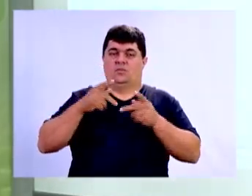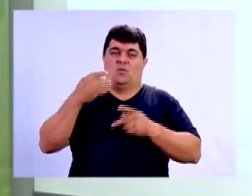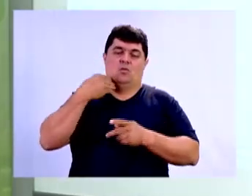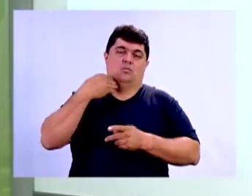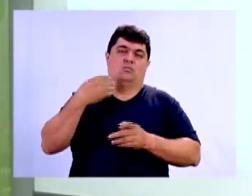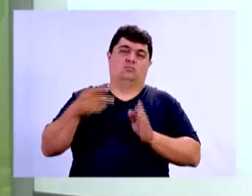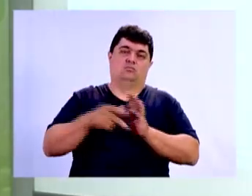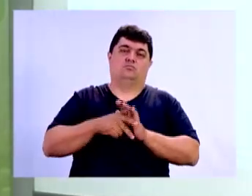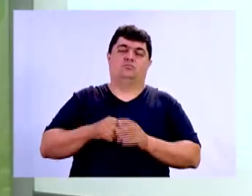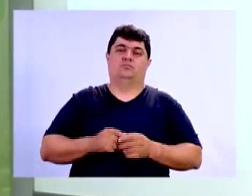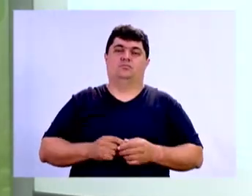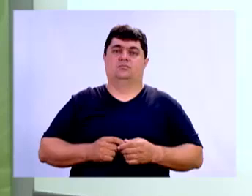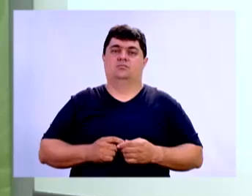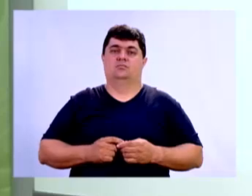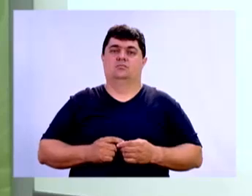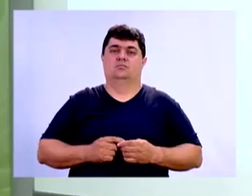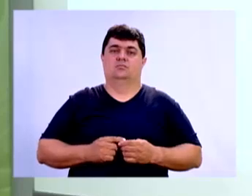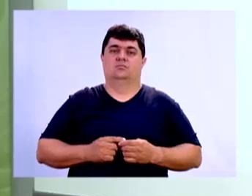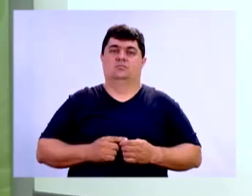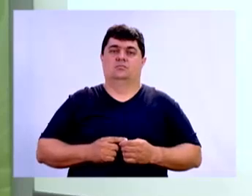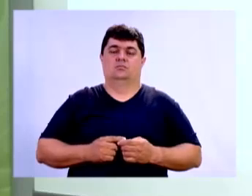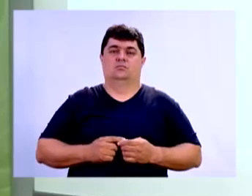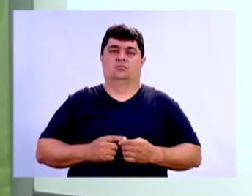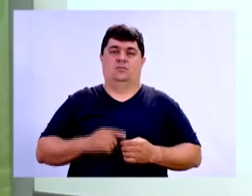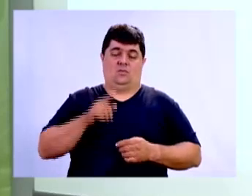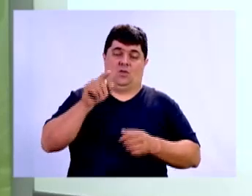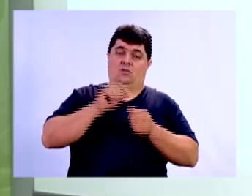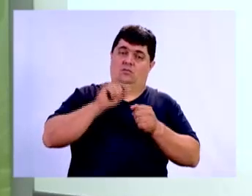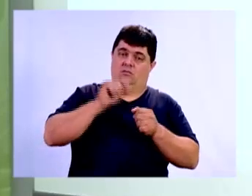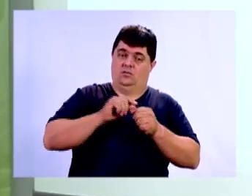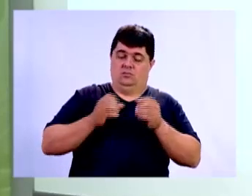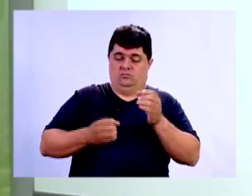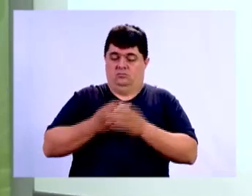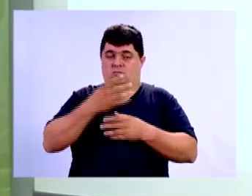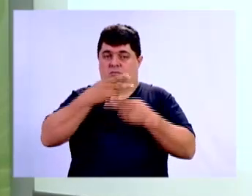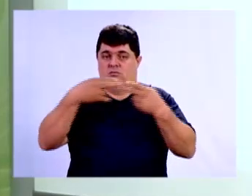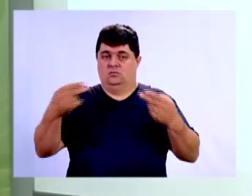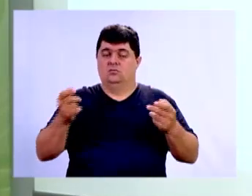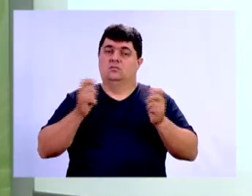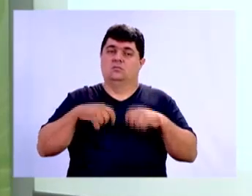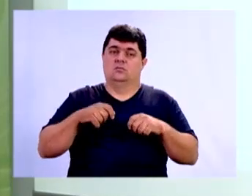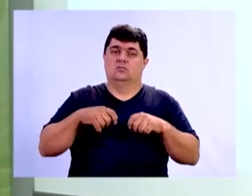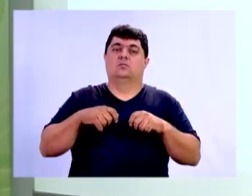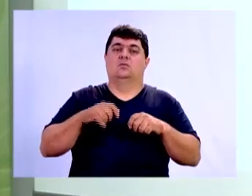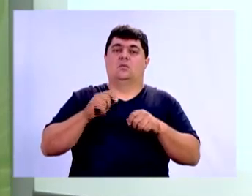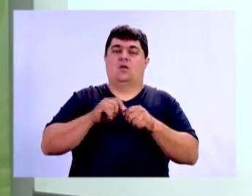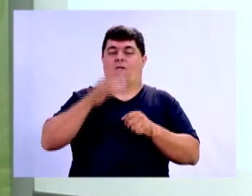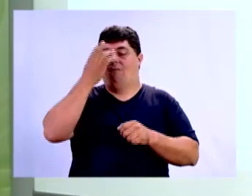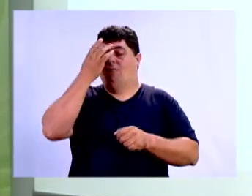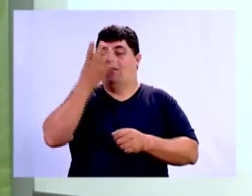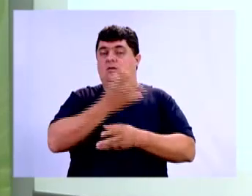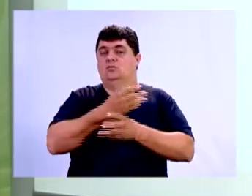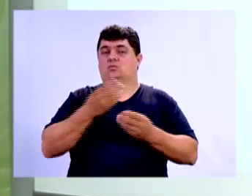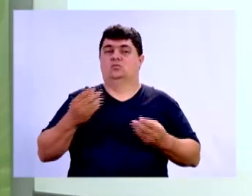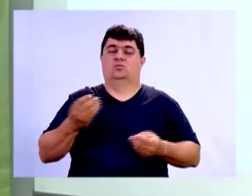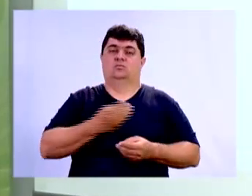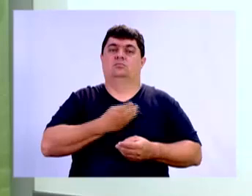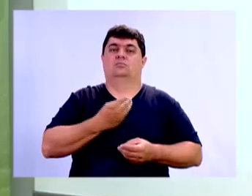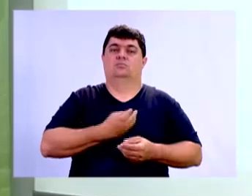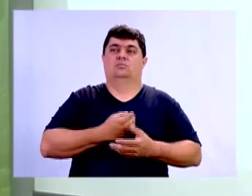imagina. Né? Então você modularizando, você criando esses objetos, ele realmente facilita muito